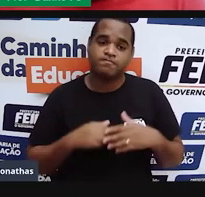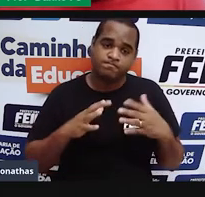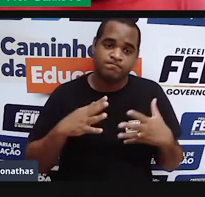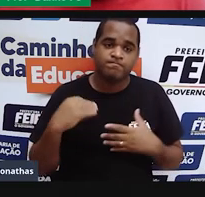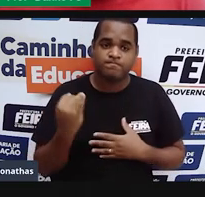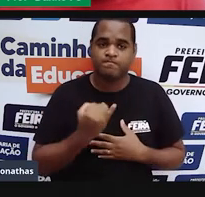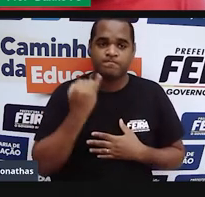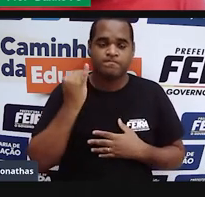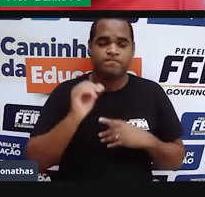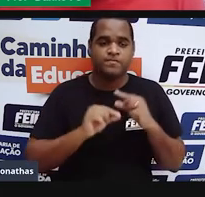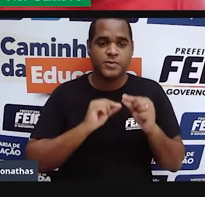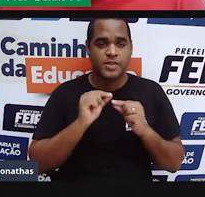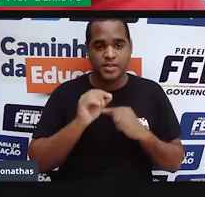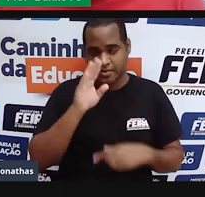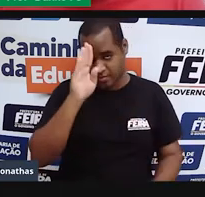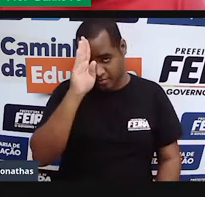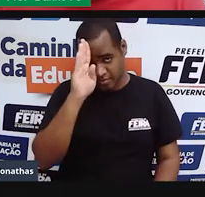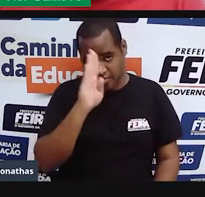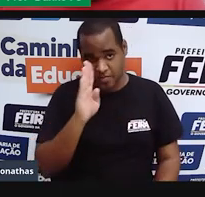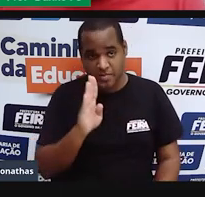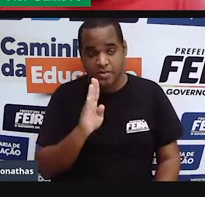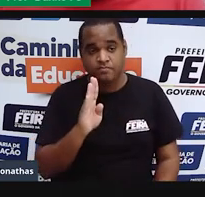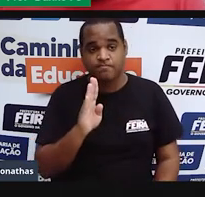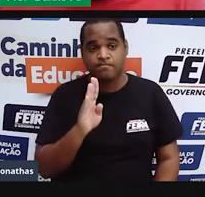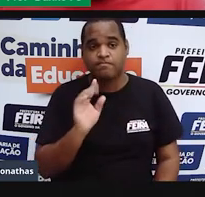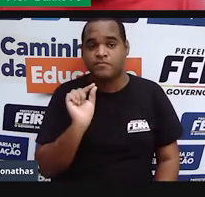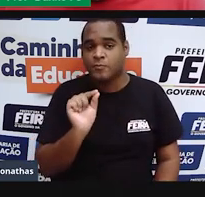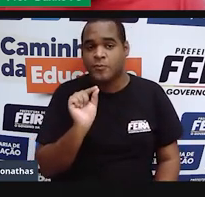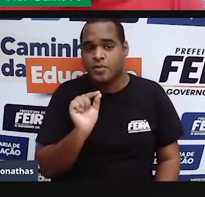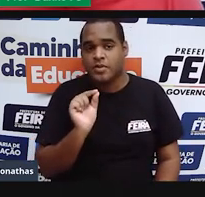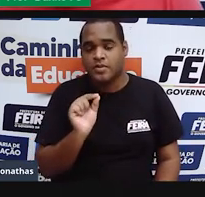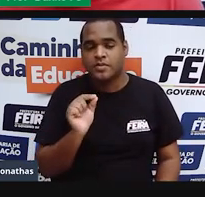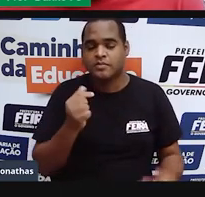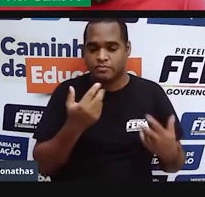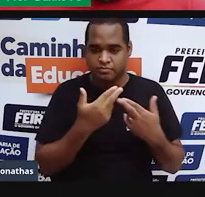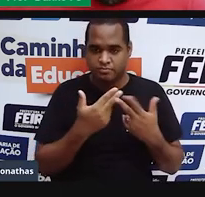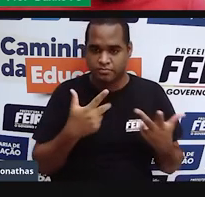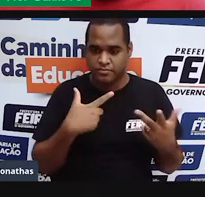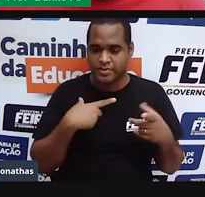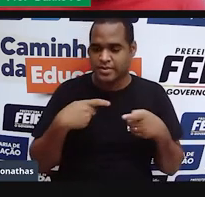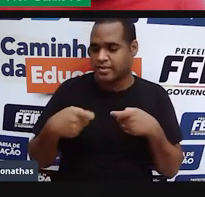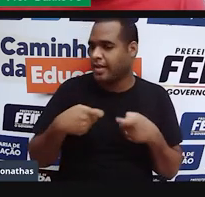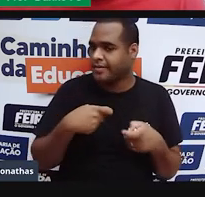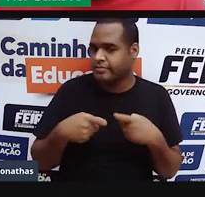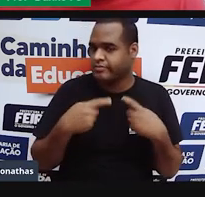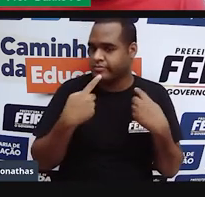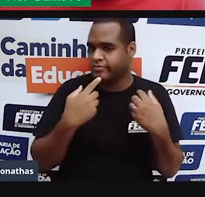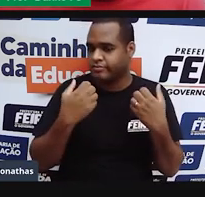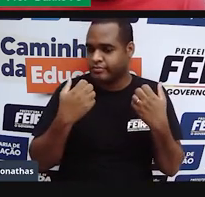é até interessante, né? Assim, o Brasil participar de uma guerra naval,